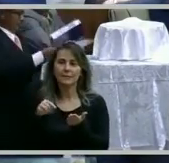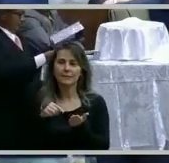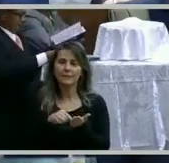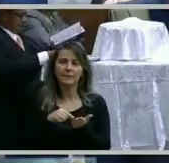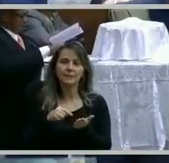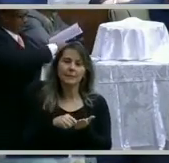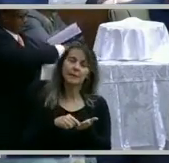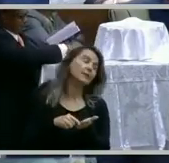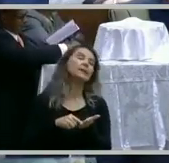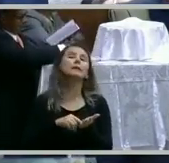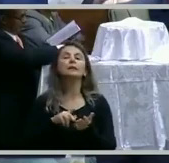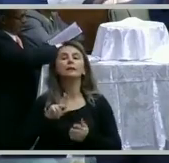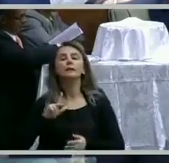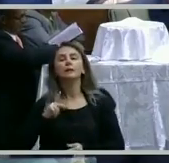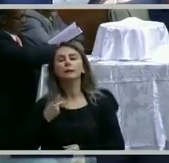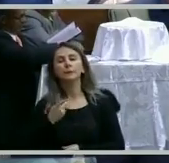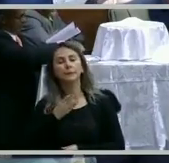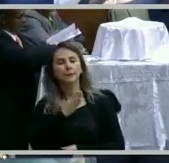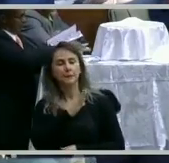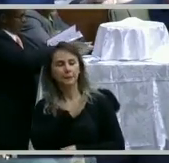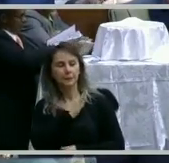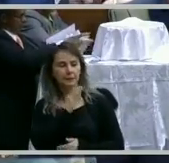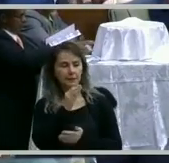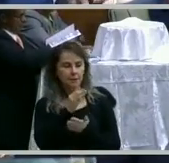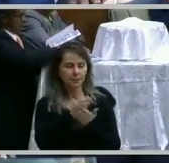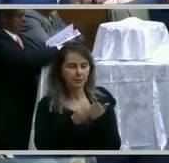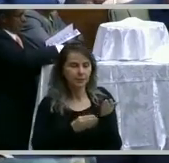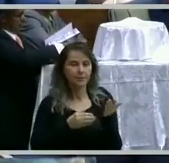na Epístola aos Hebreus, no capítulo 1.